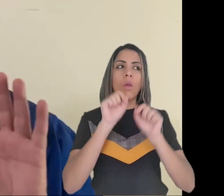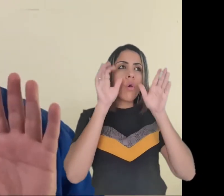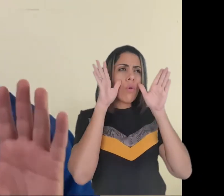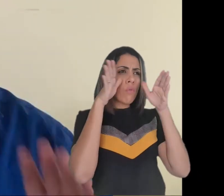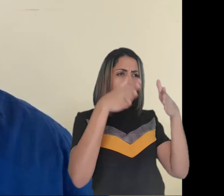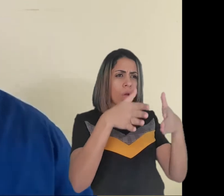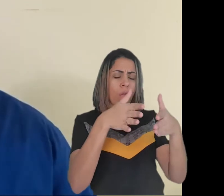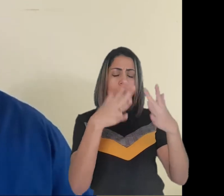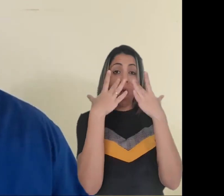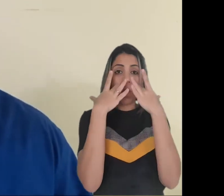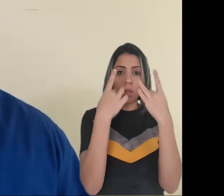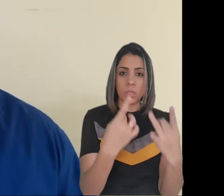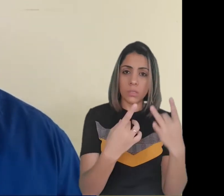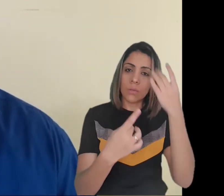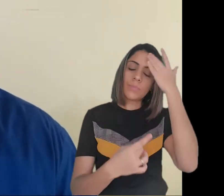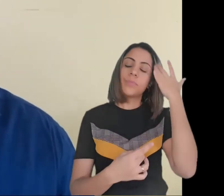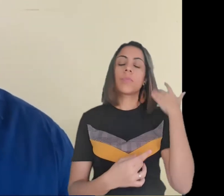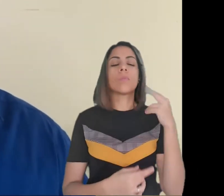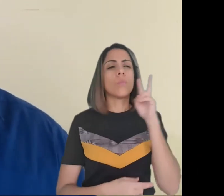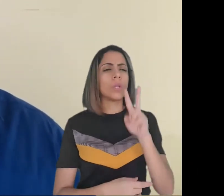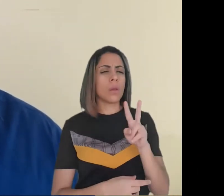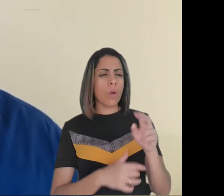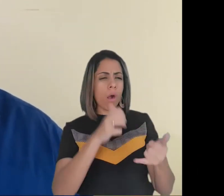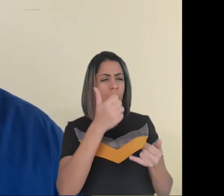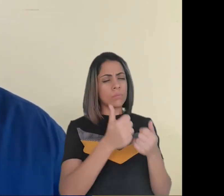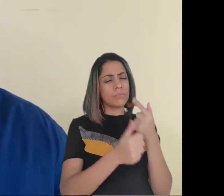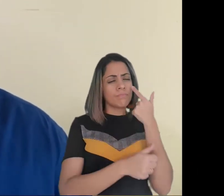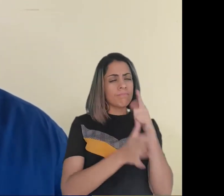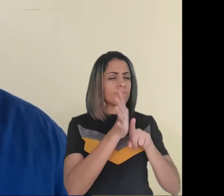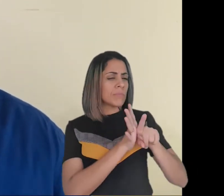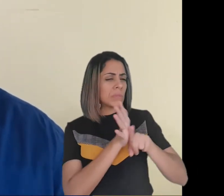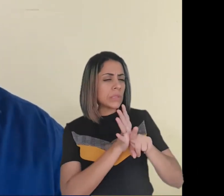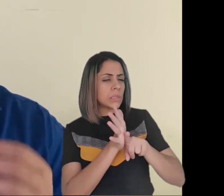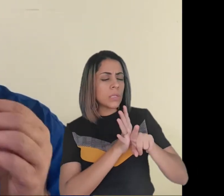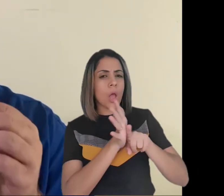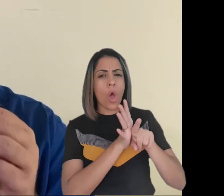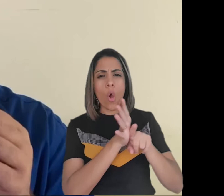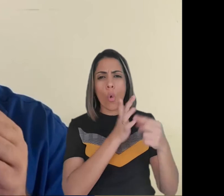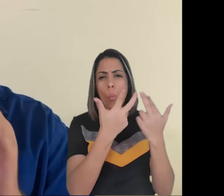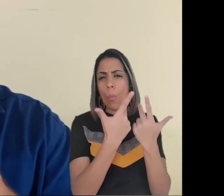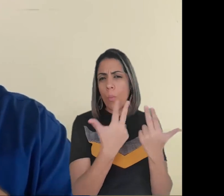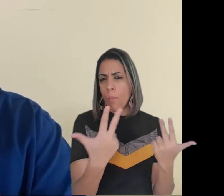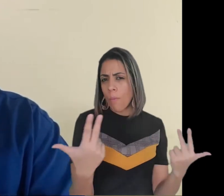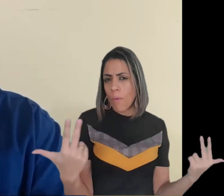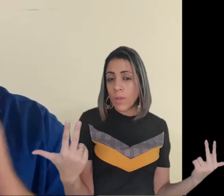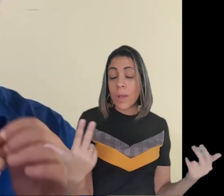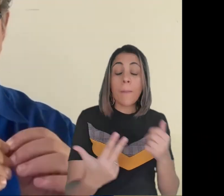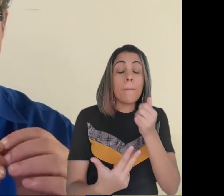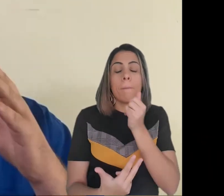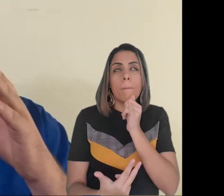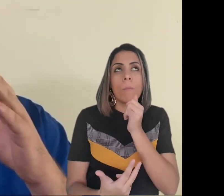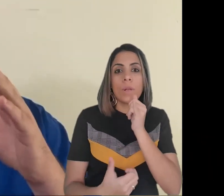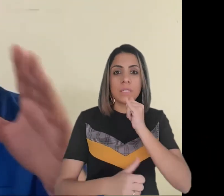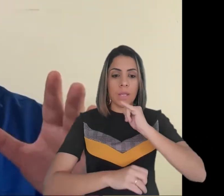nossa atenção. Poderemos ter como objeto de análise ou de concentração um elétron. indo para o mundo